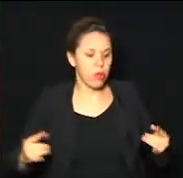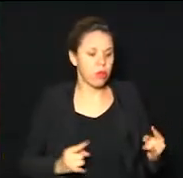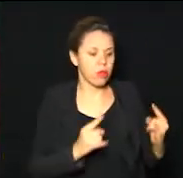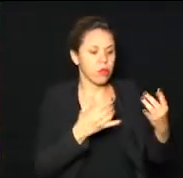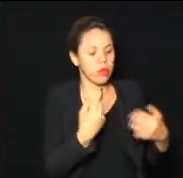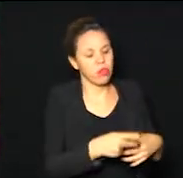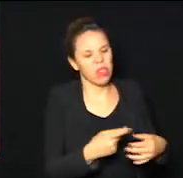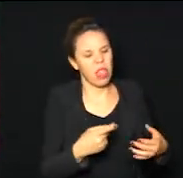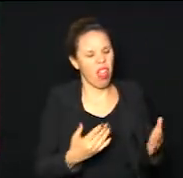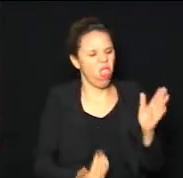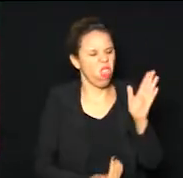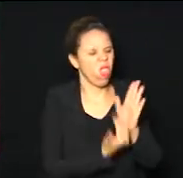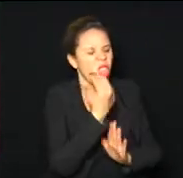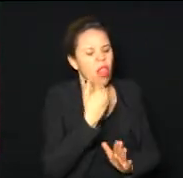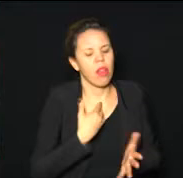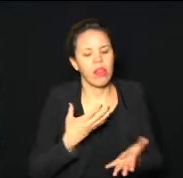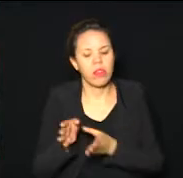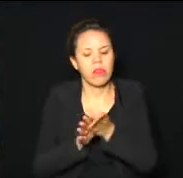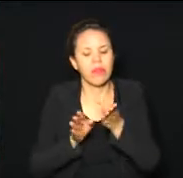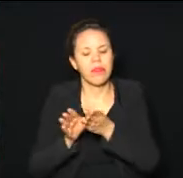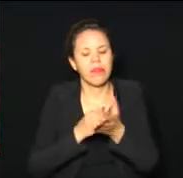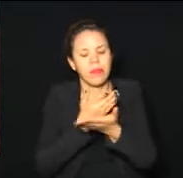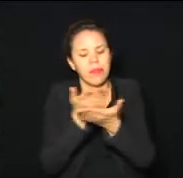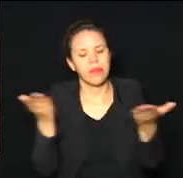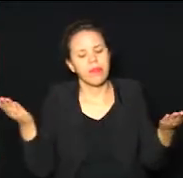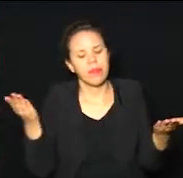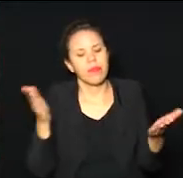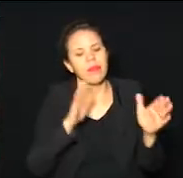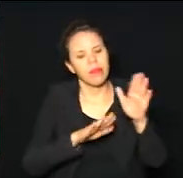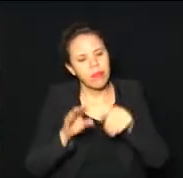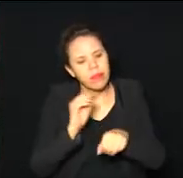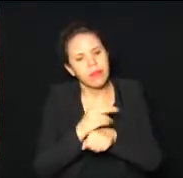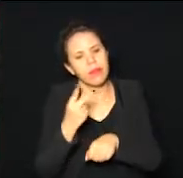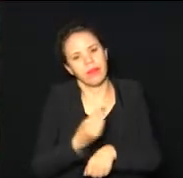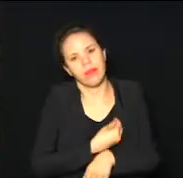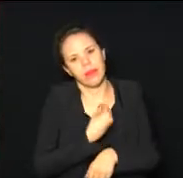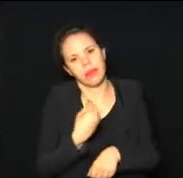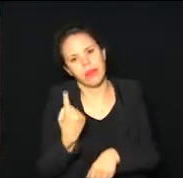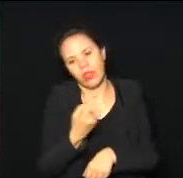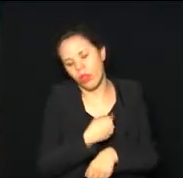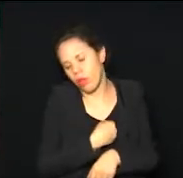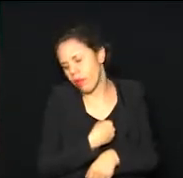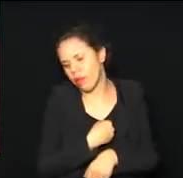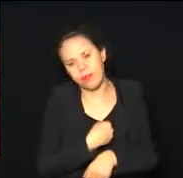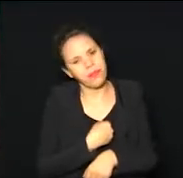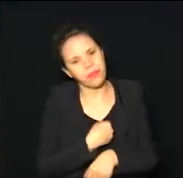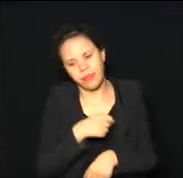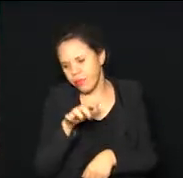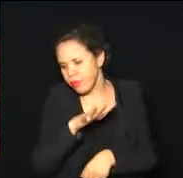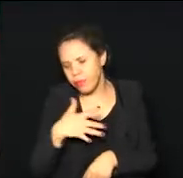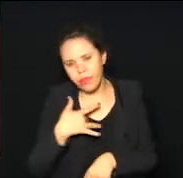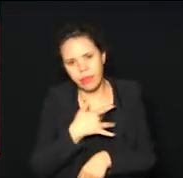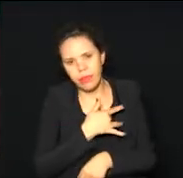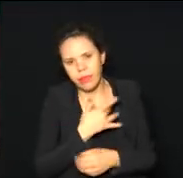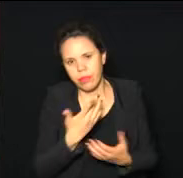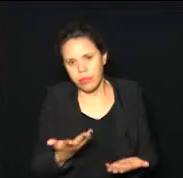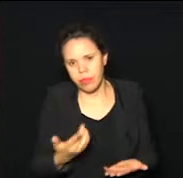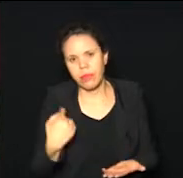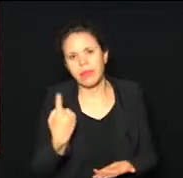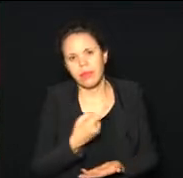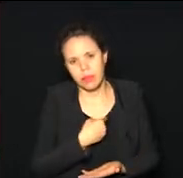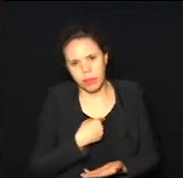meio exageradas, mas o que eu quero chamar a atenção é isso. Nós, que não estamos na área de saúde,